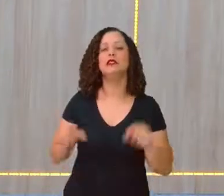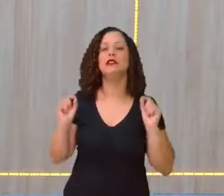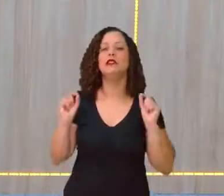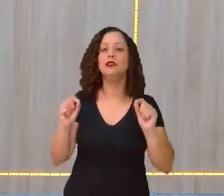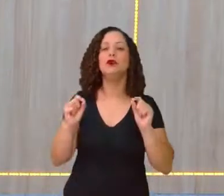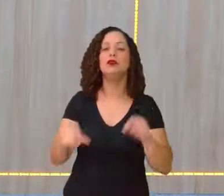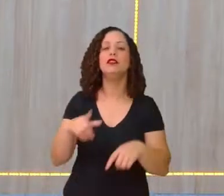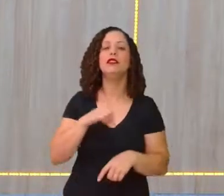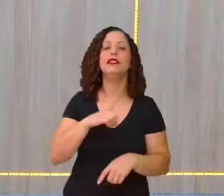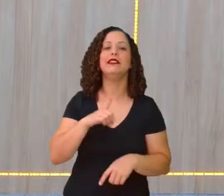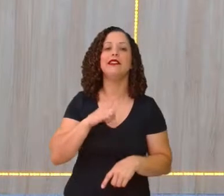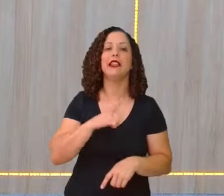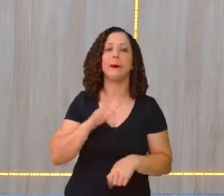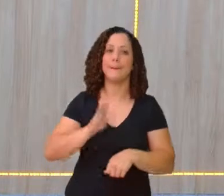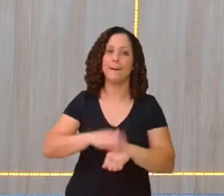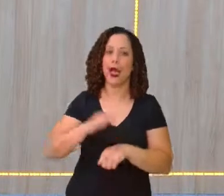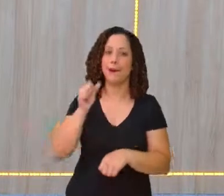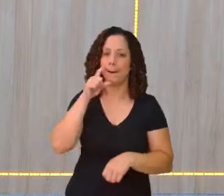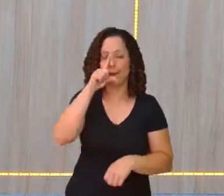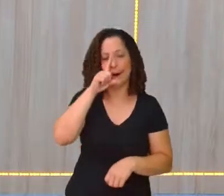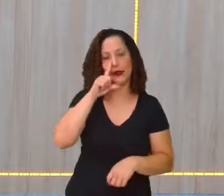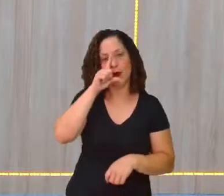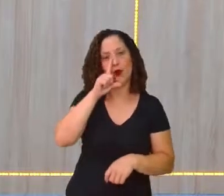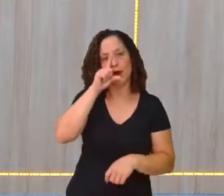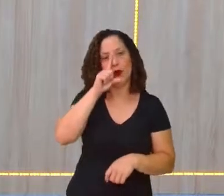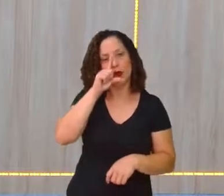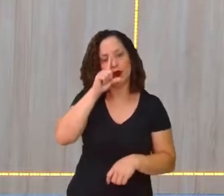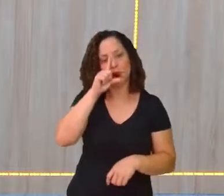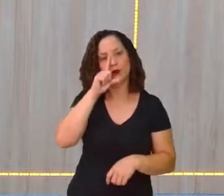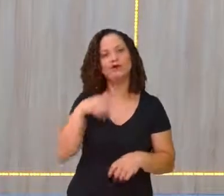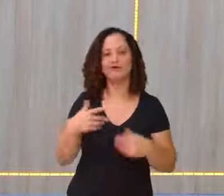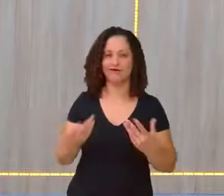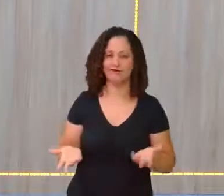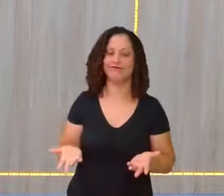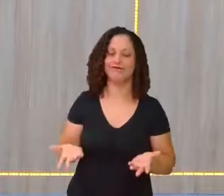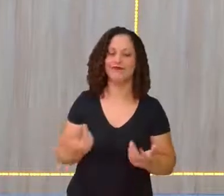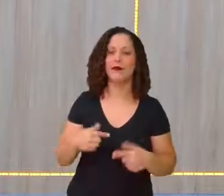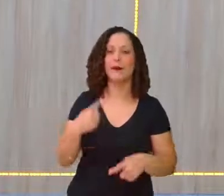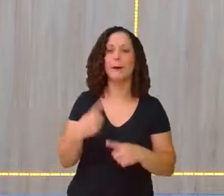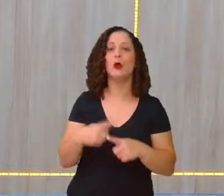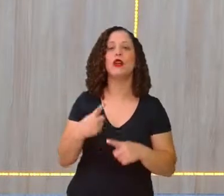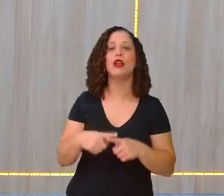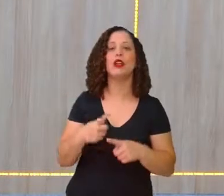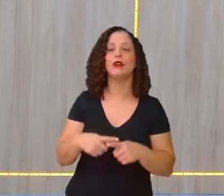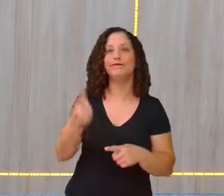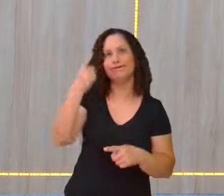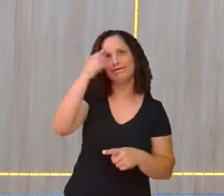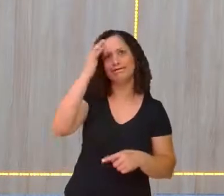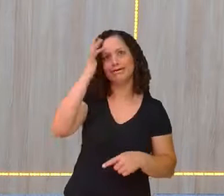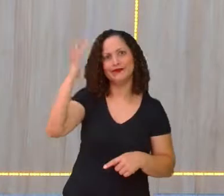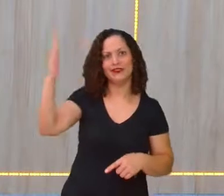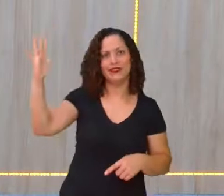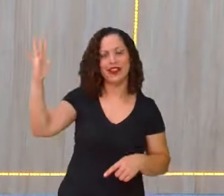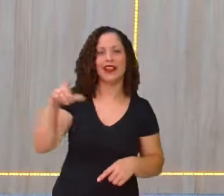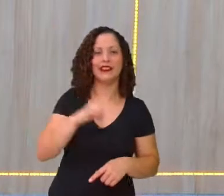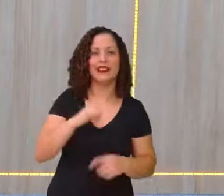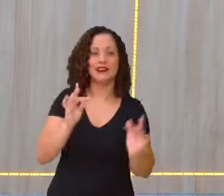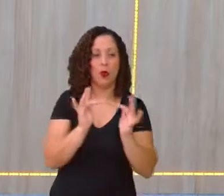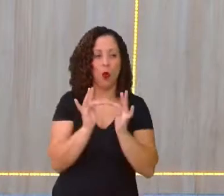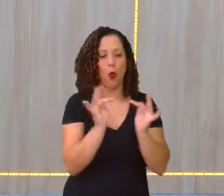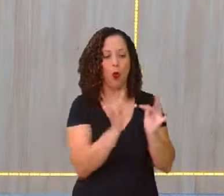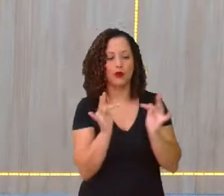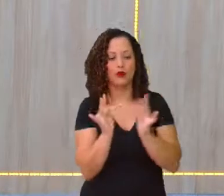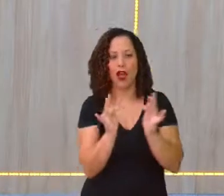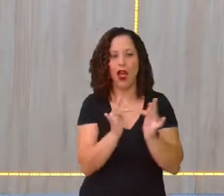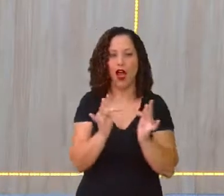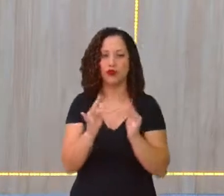grau aí de risco, digamos que mais elevado, né? Porque imaginem que a gente tem esse contato muito